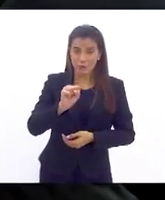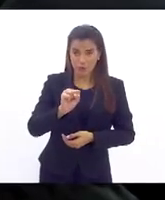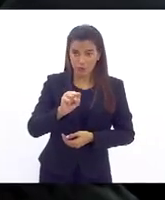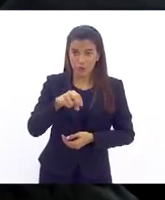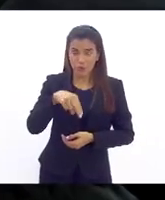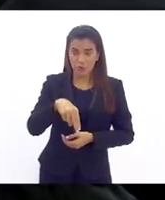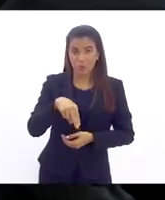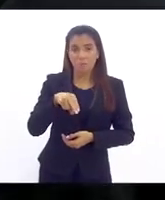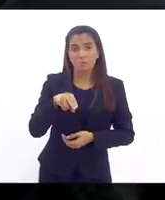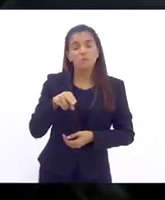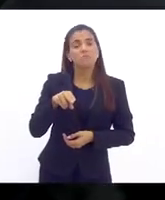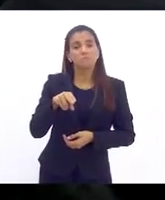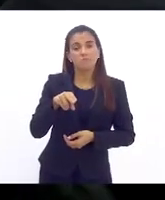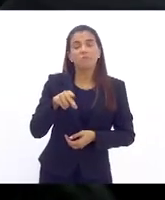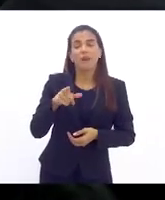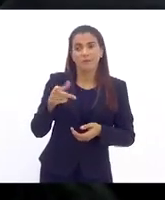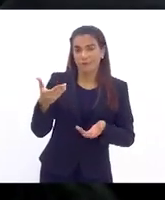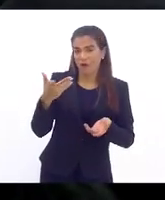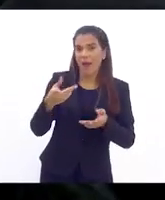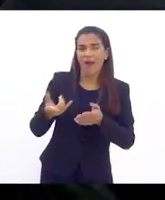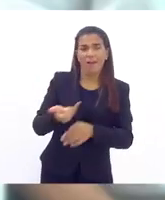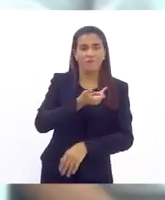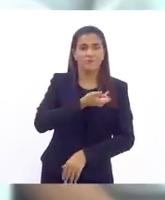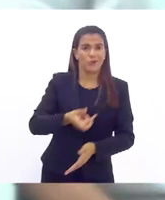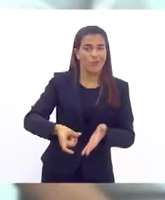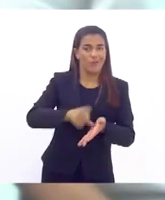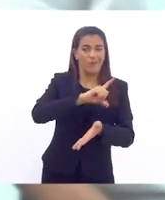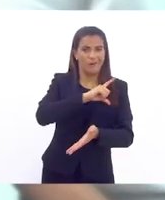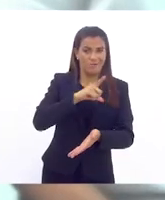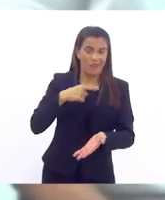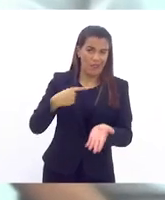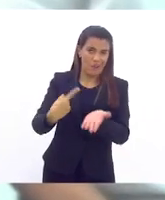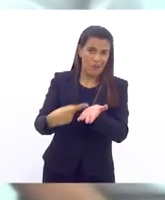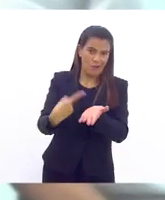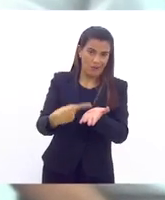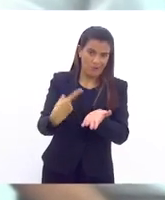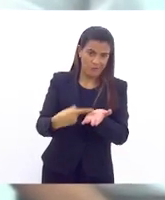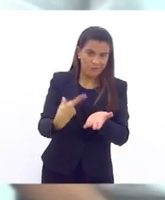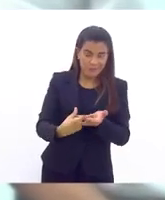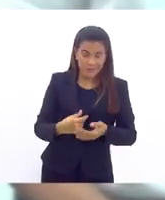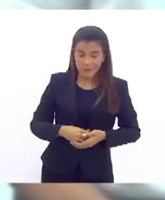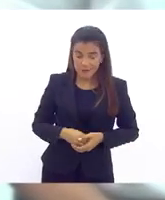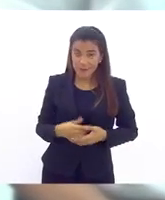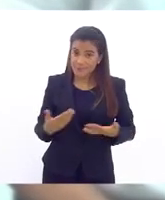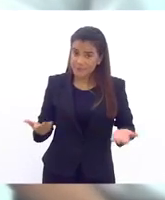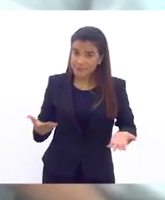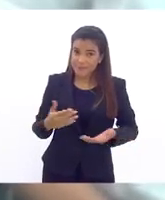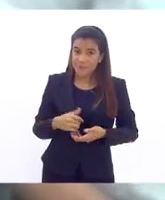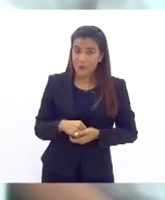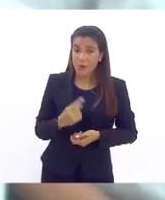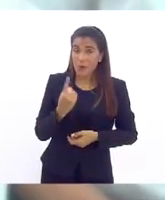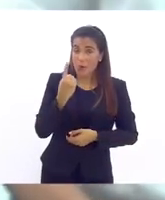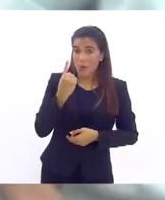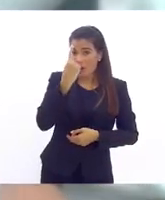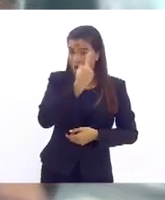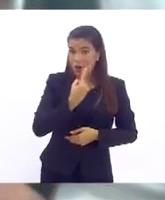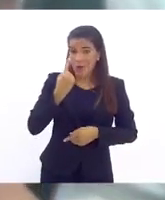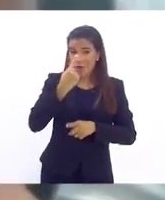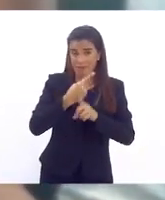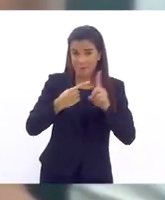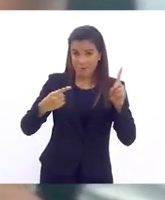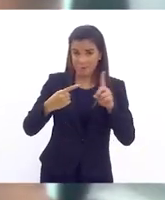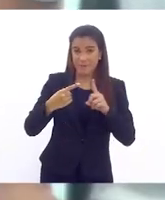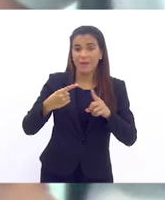secretário porque ele tem um compromisso anteriormente avançado justamente dentro desse cronograma que ele tinha montado de uma hora e meia de